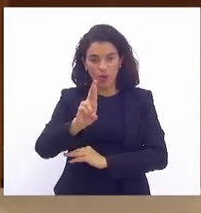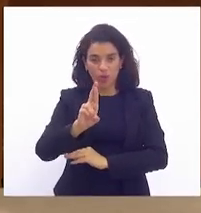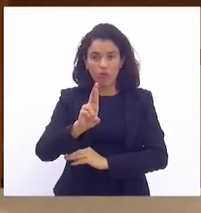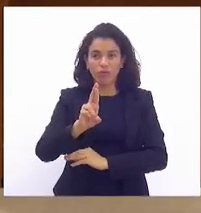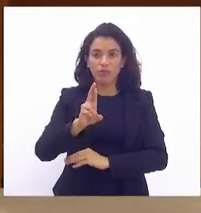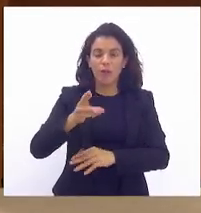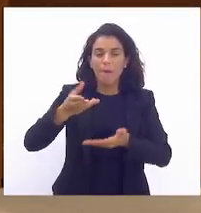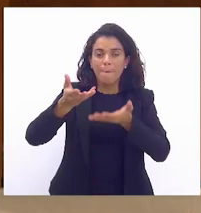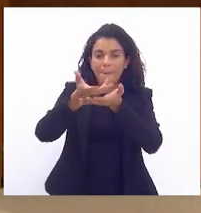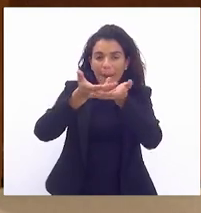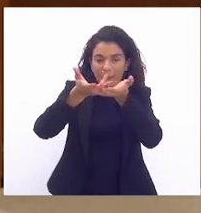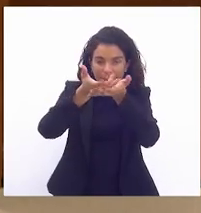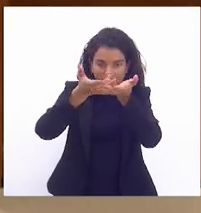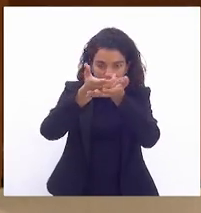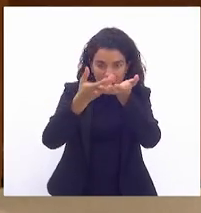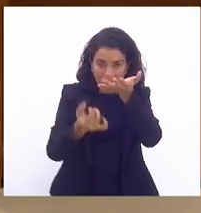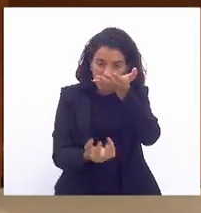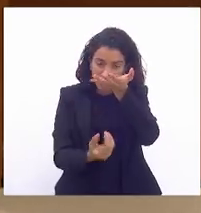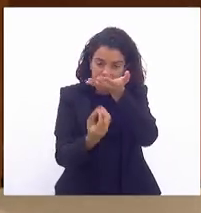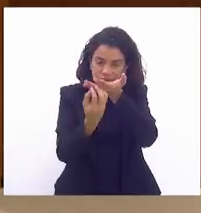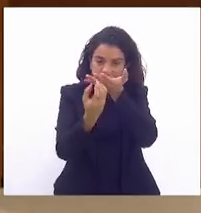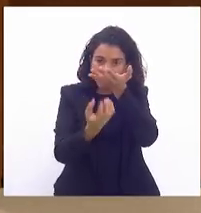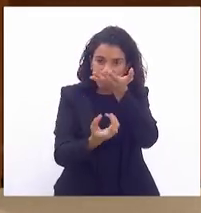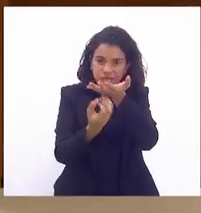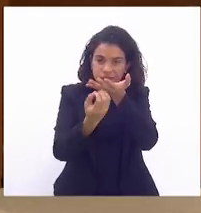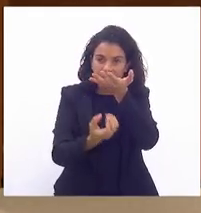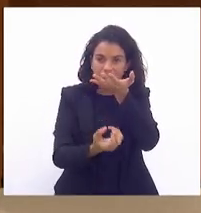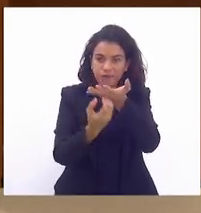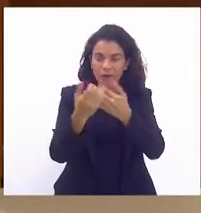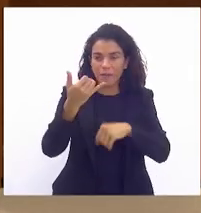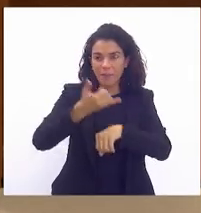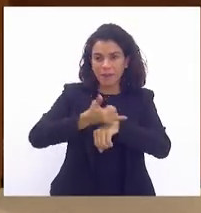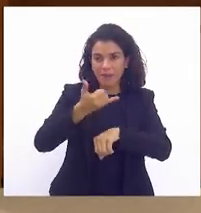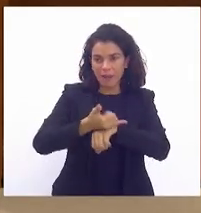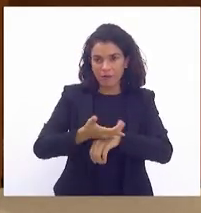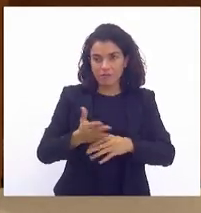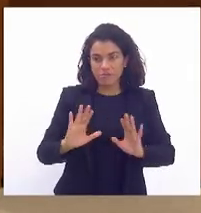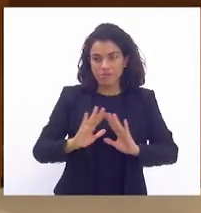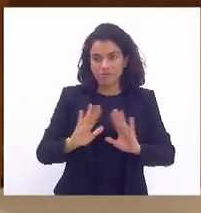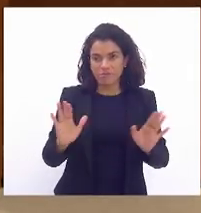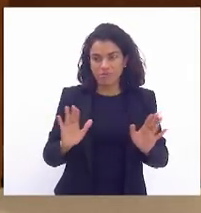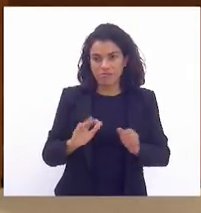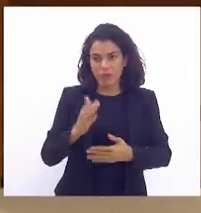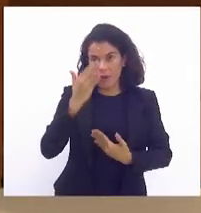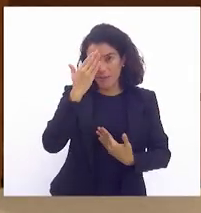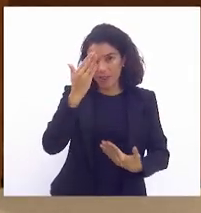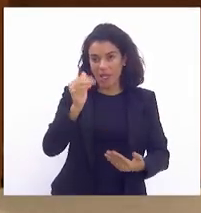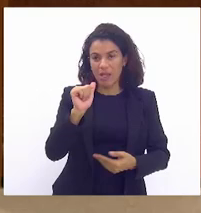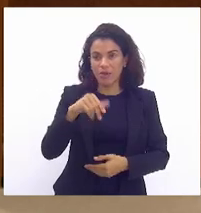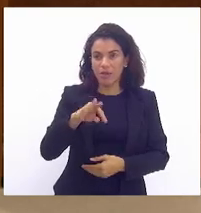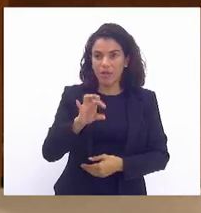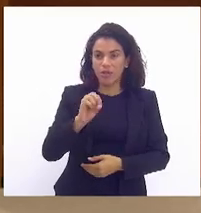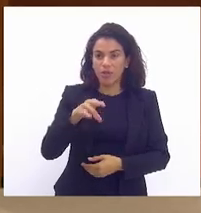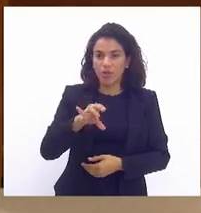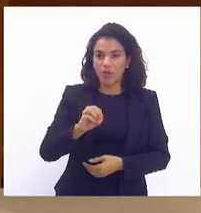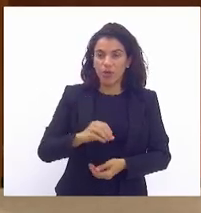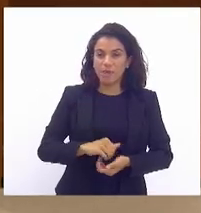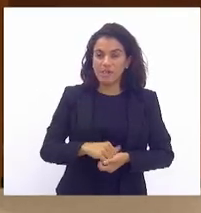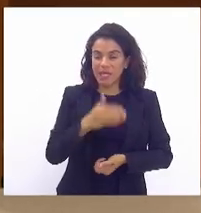as partículas metálicas. Antônio, senão, João, só ficando careno, só falando. Obrigado, senhor Antônio. Muito obrigado pela sua